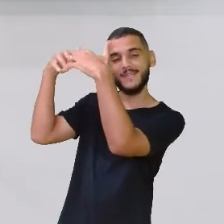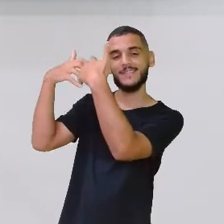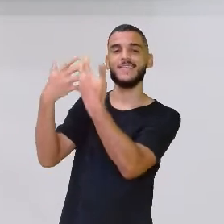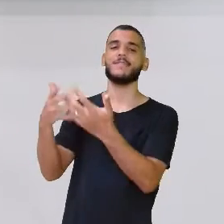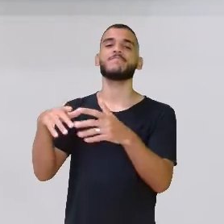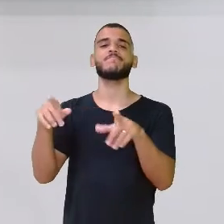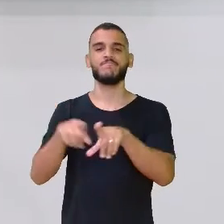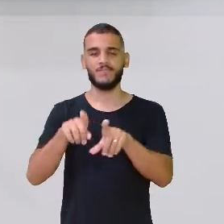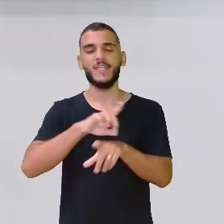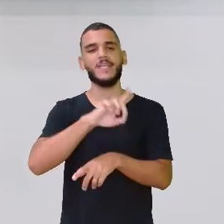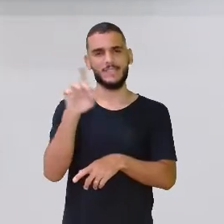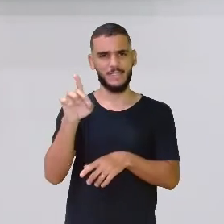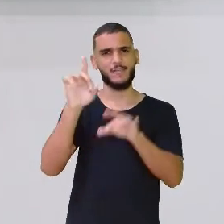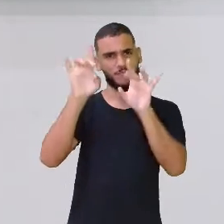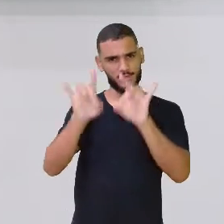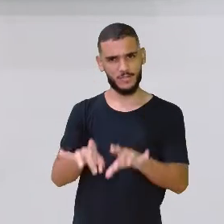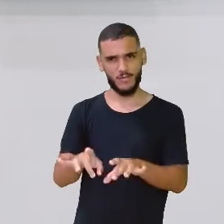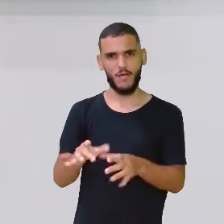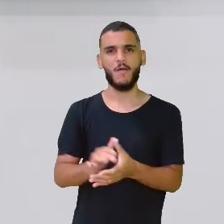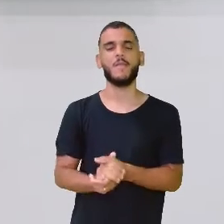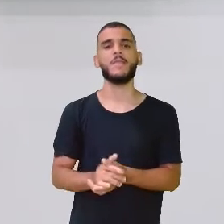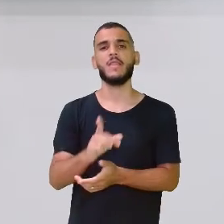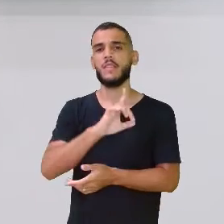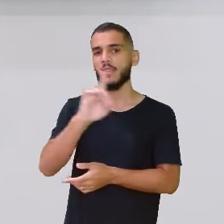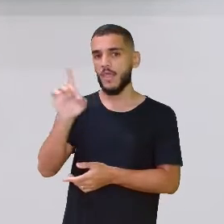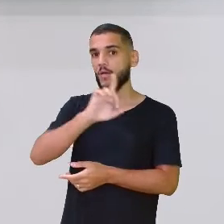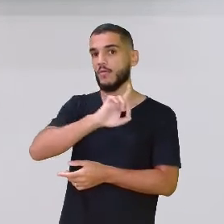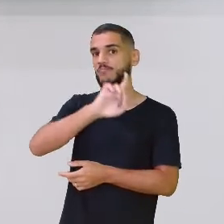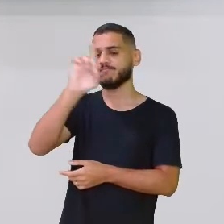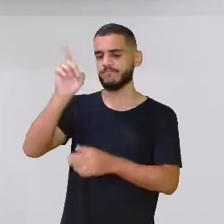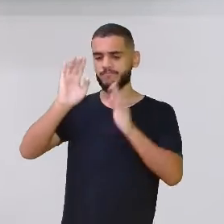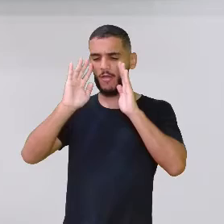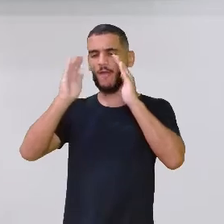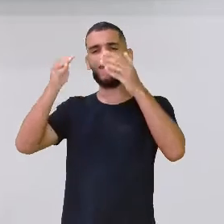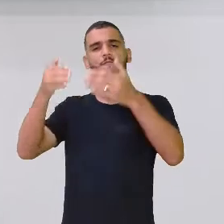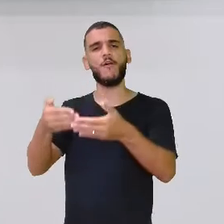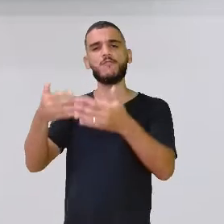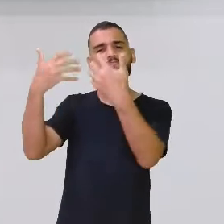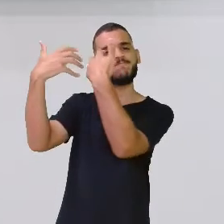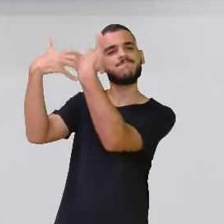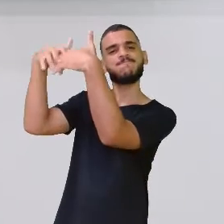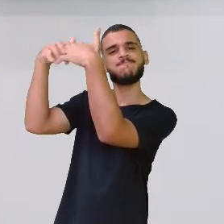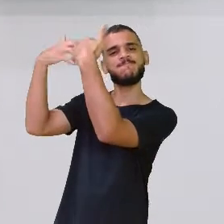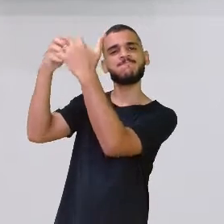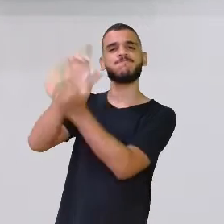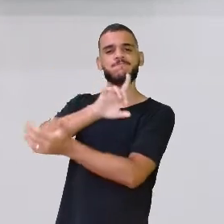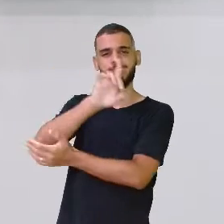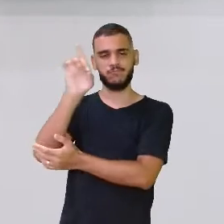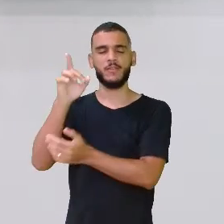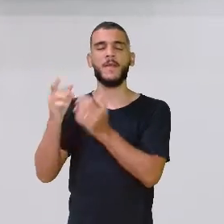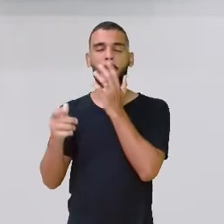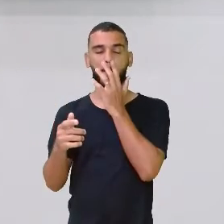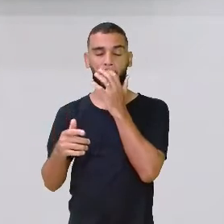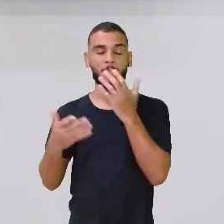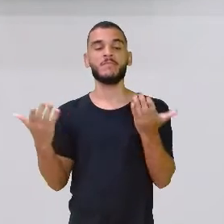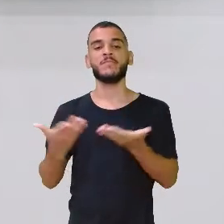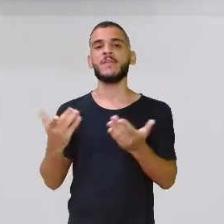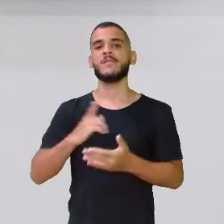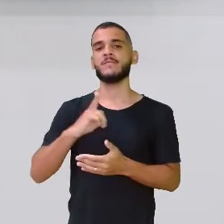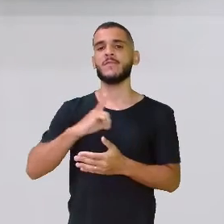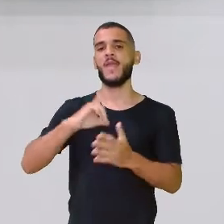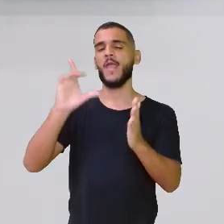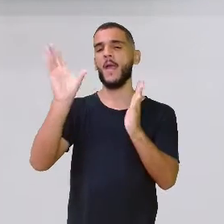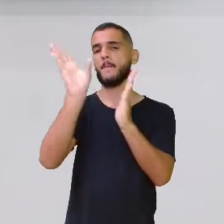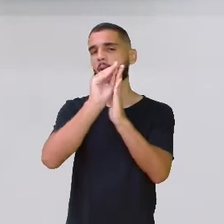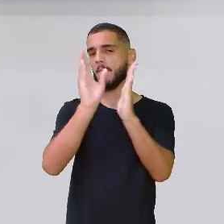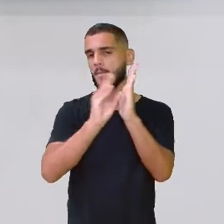existe esse dia? O ensejo desse dia, a reflexão que esse dia traz? Vamos ver alguns elementos